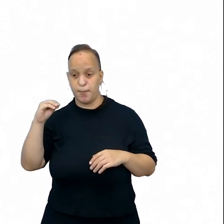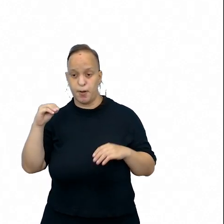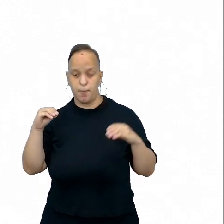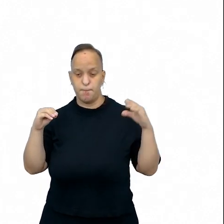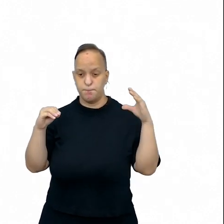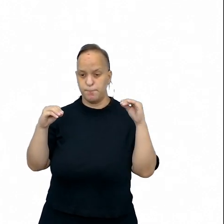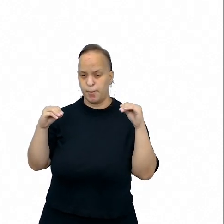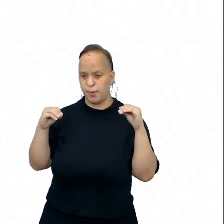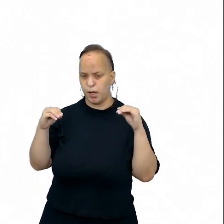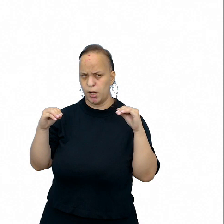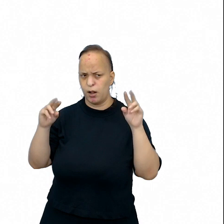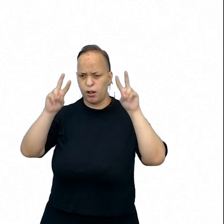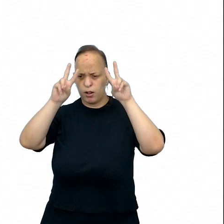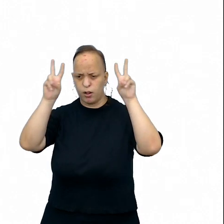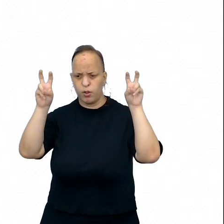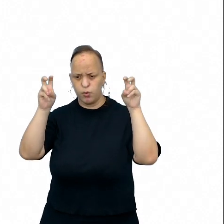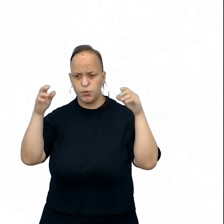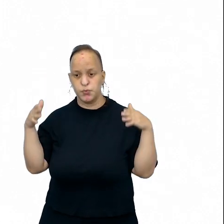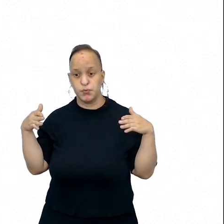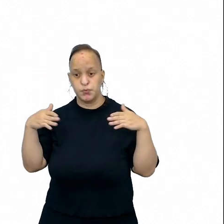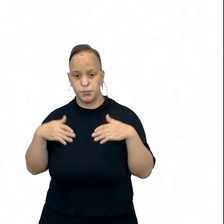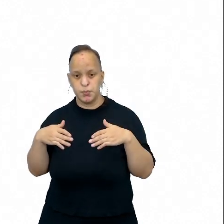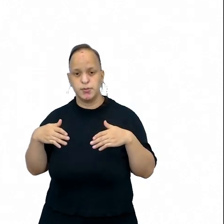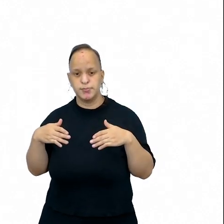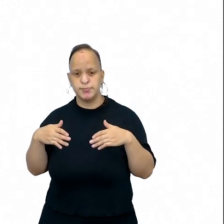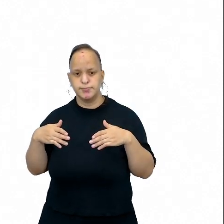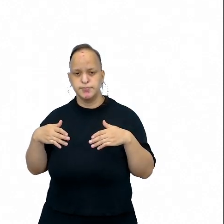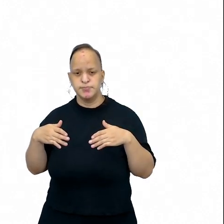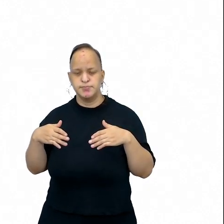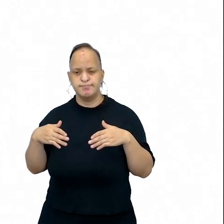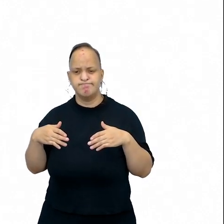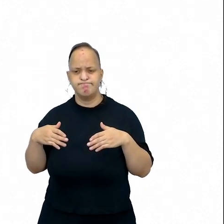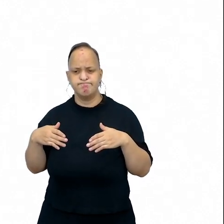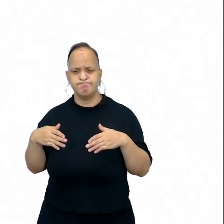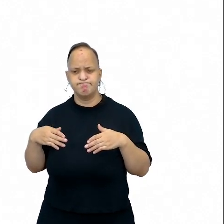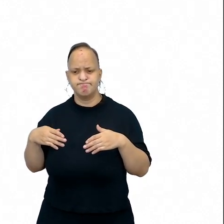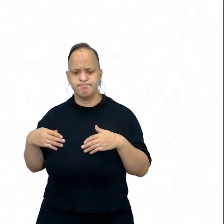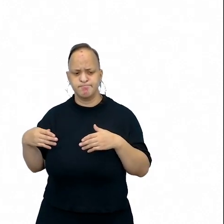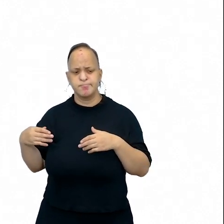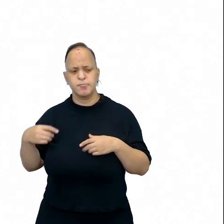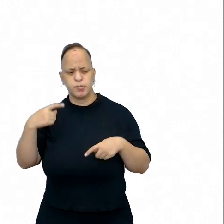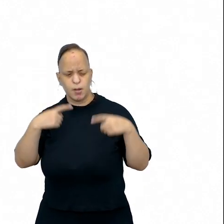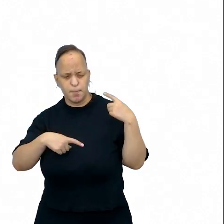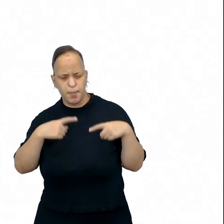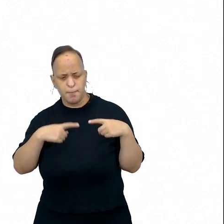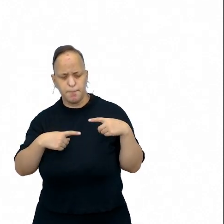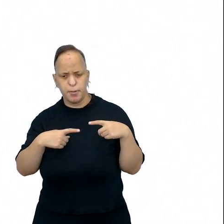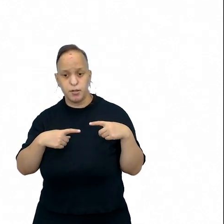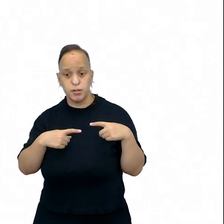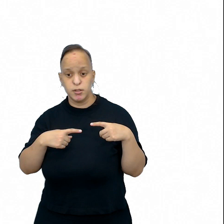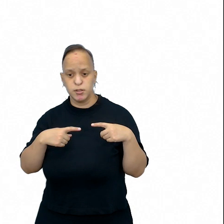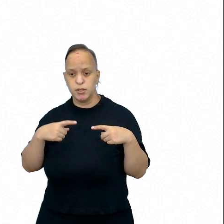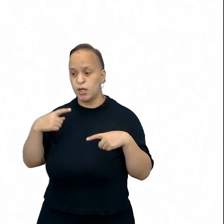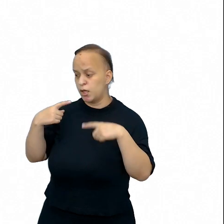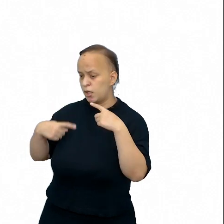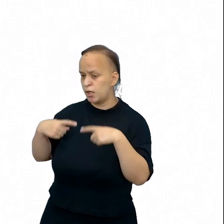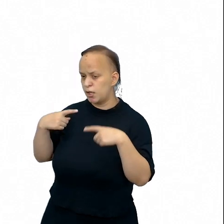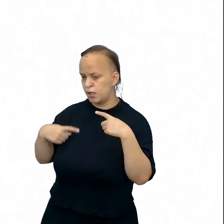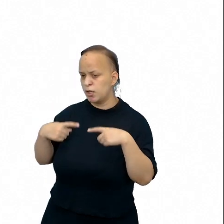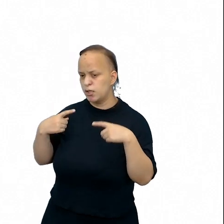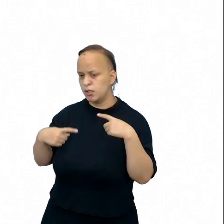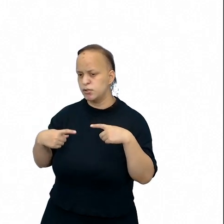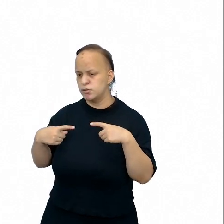de se pensar sobre o que é negociar, refutar argumentos e relatar as experiências com a finalidade de sustentar